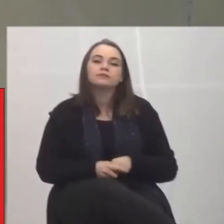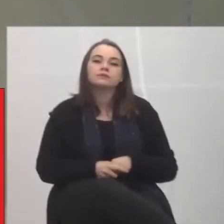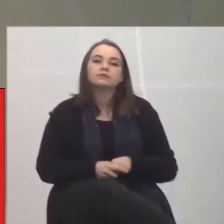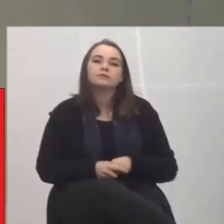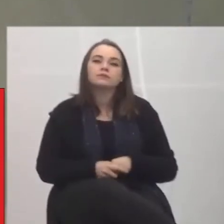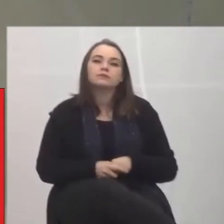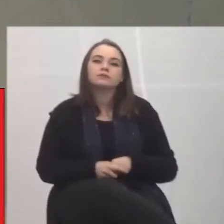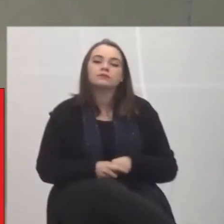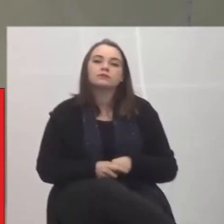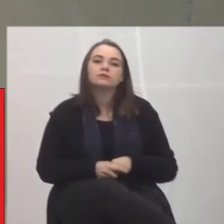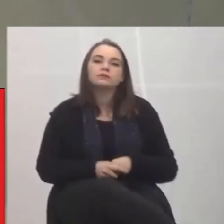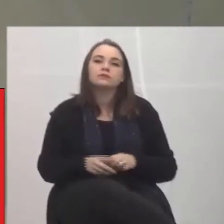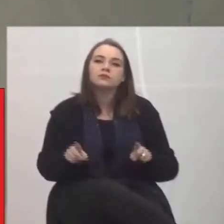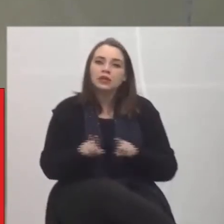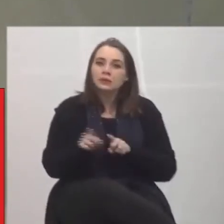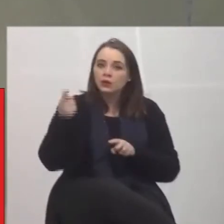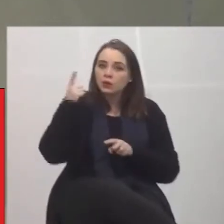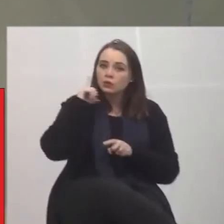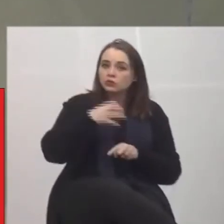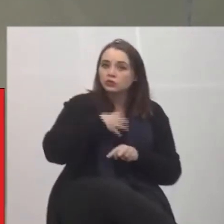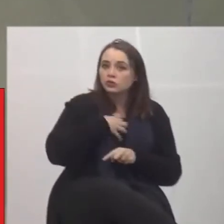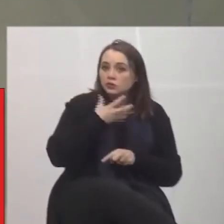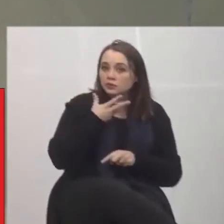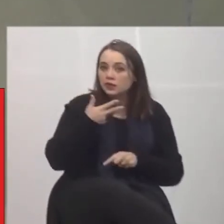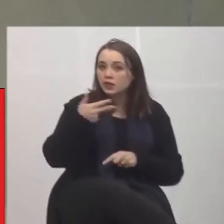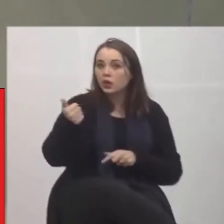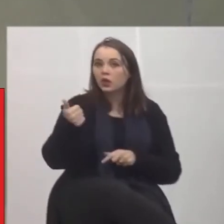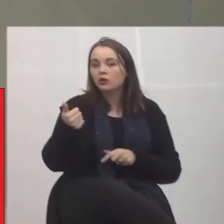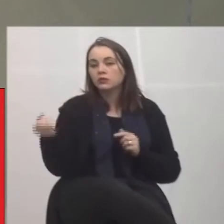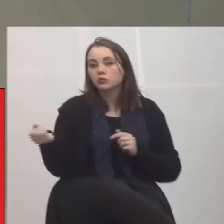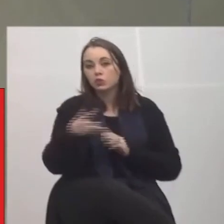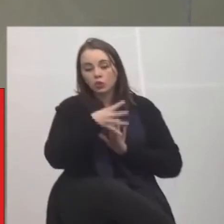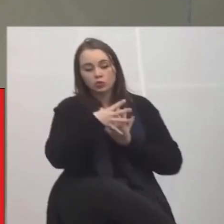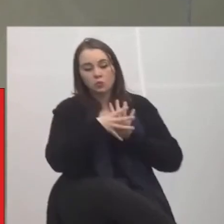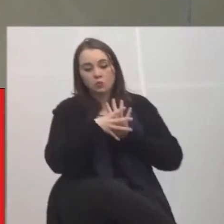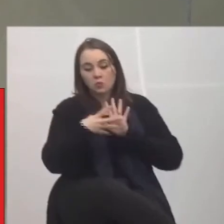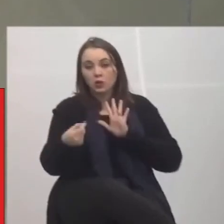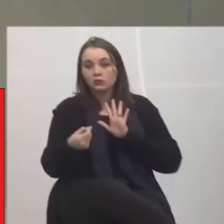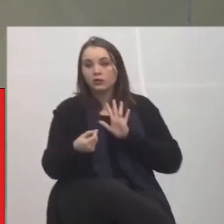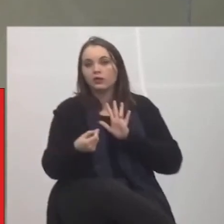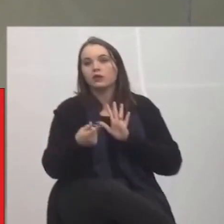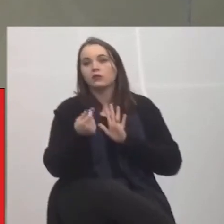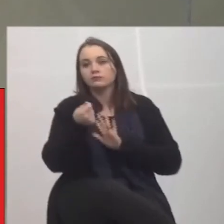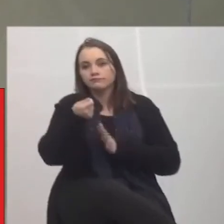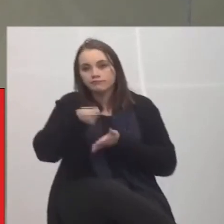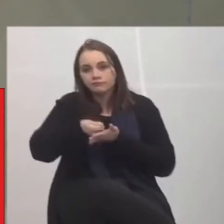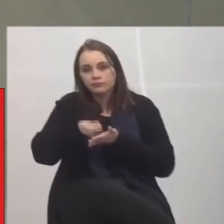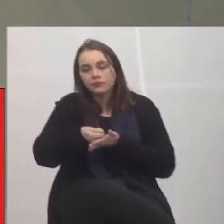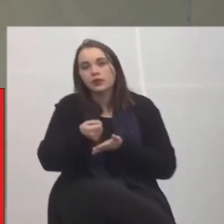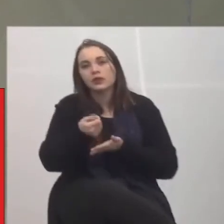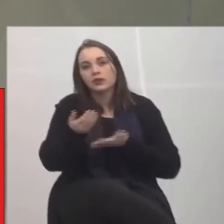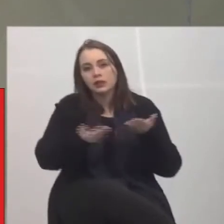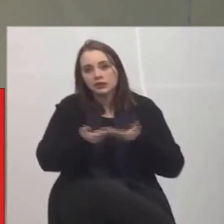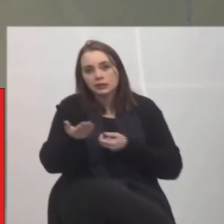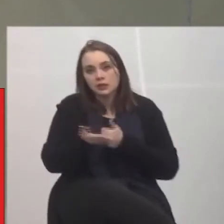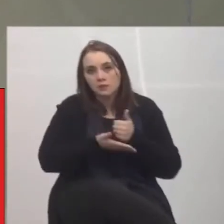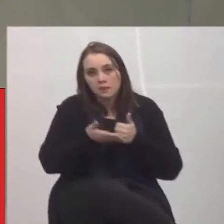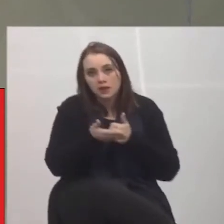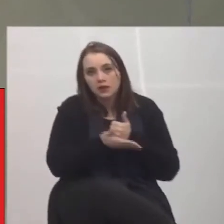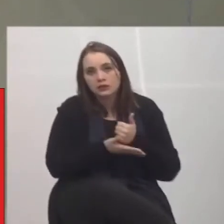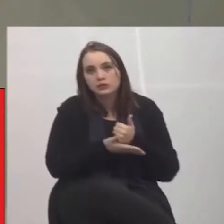Providenciar as condições necessárias para que o novo modelo de financiamento da atenção básica possa